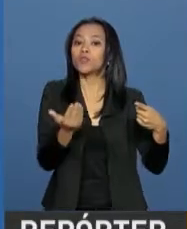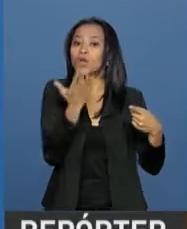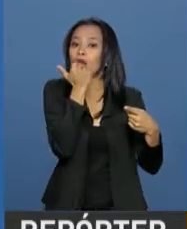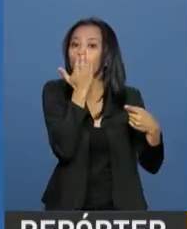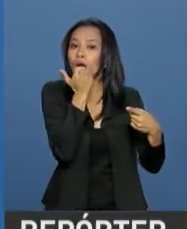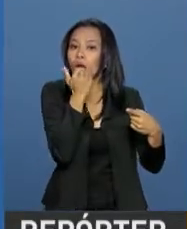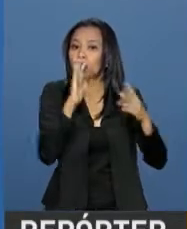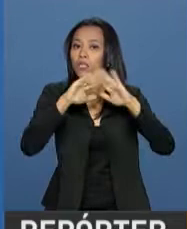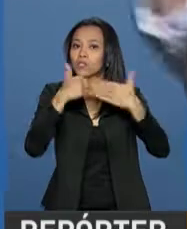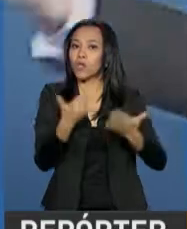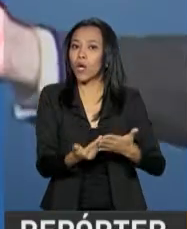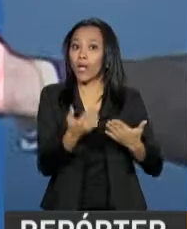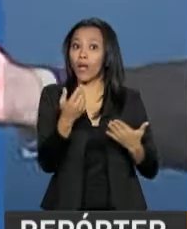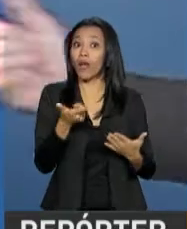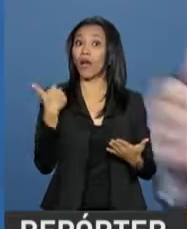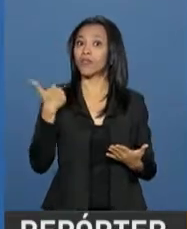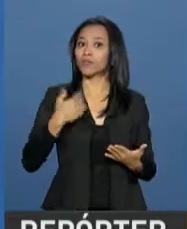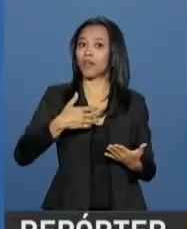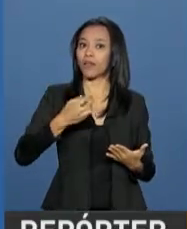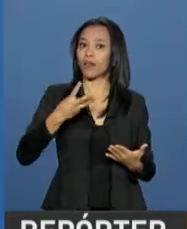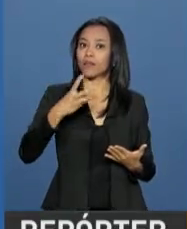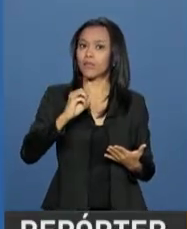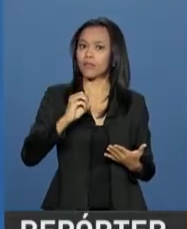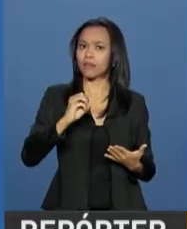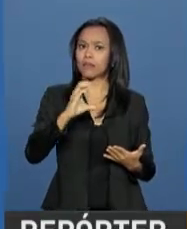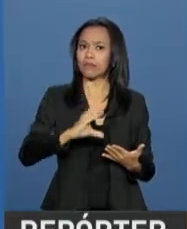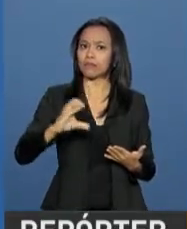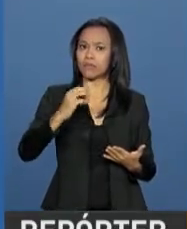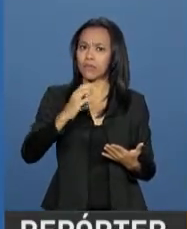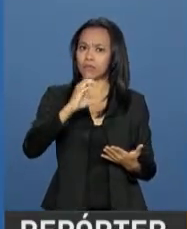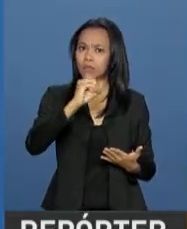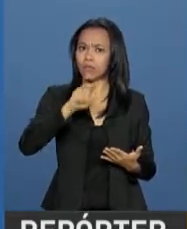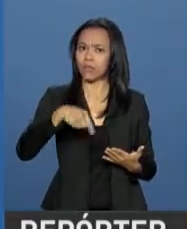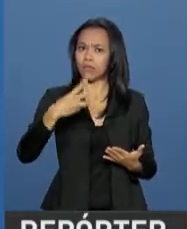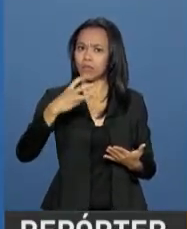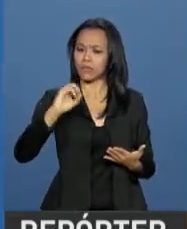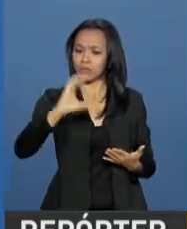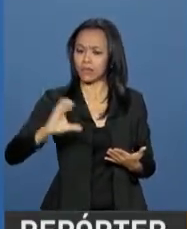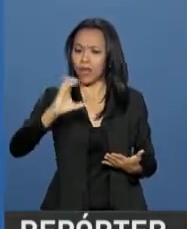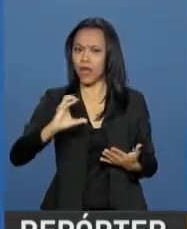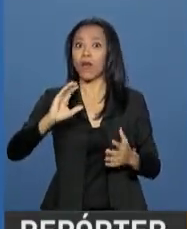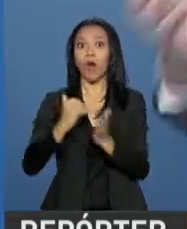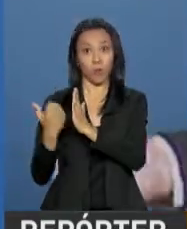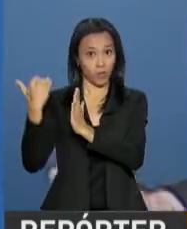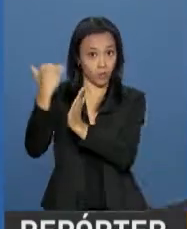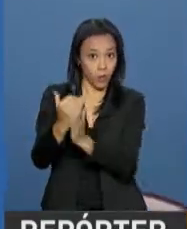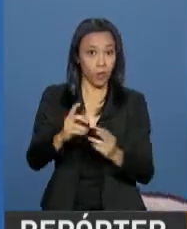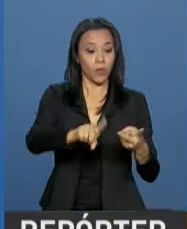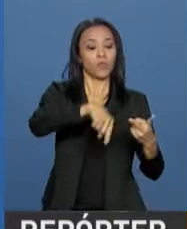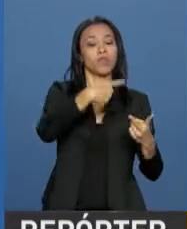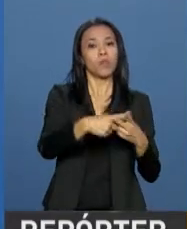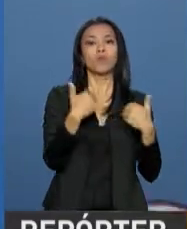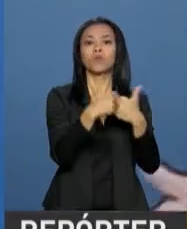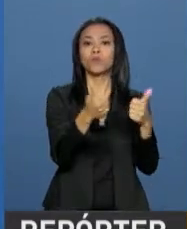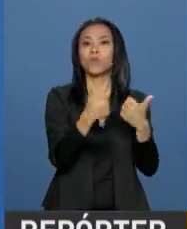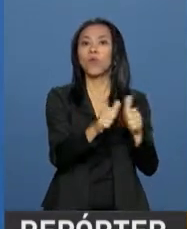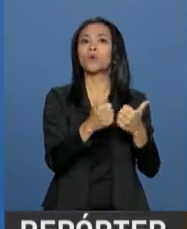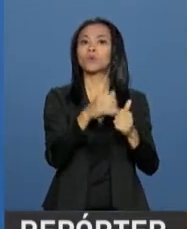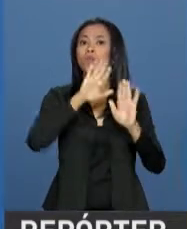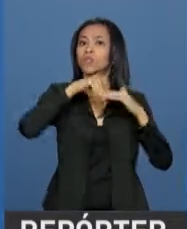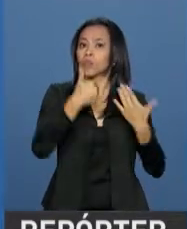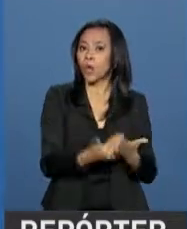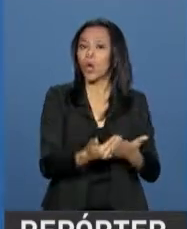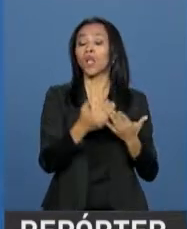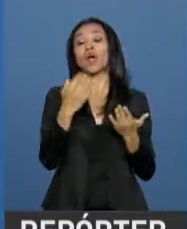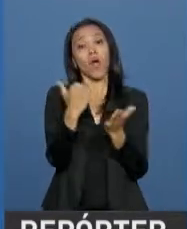passou o aumento de 20% no seu governo na questão das datas do transporte escolar 20% também não é muito